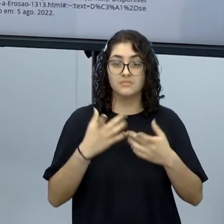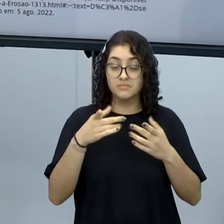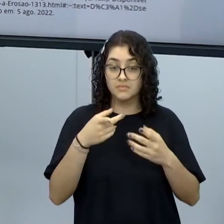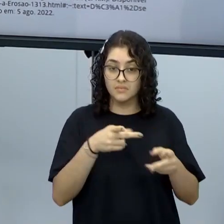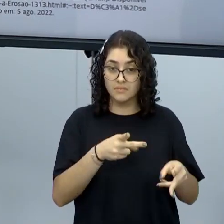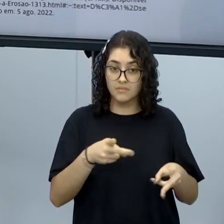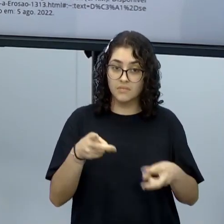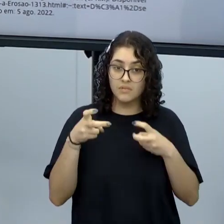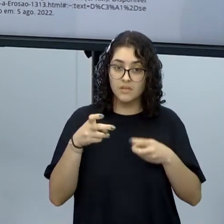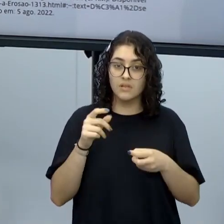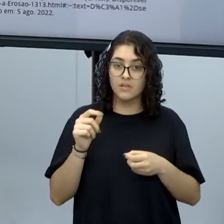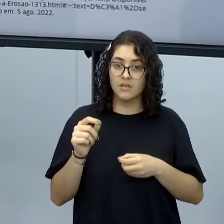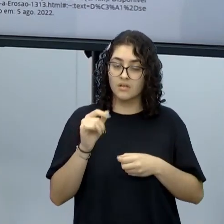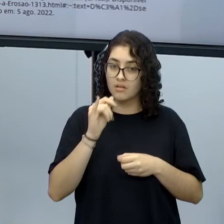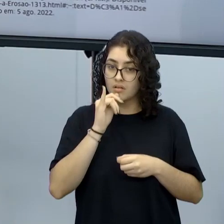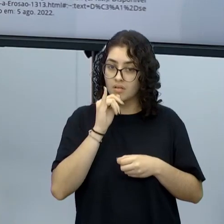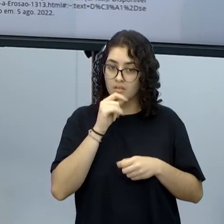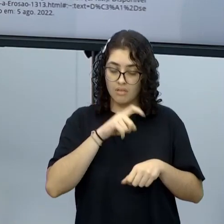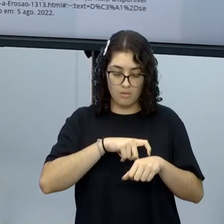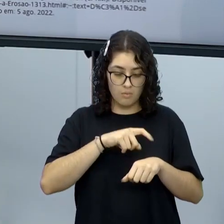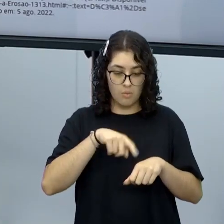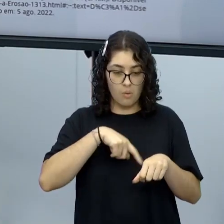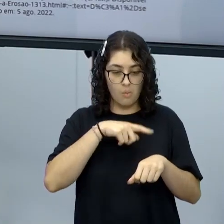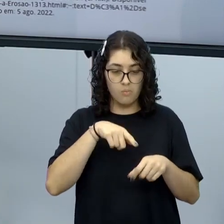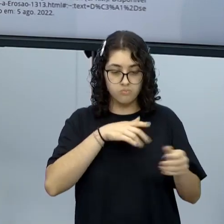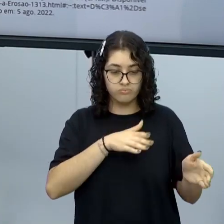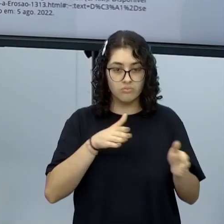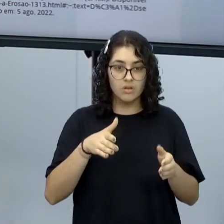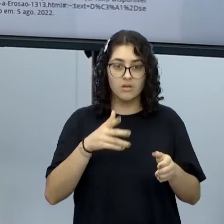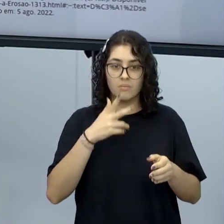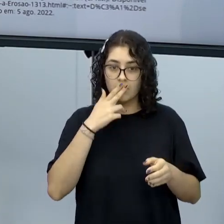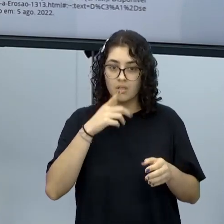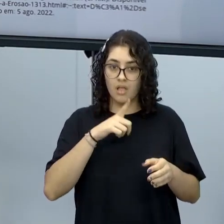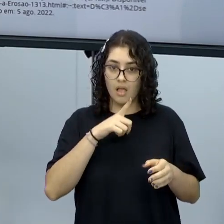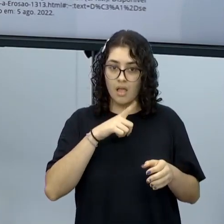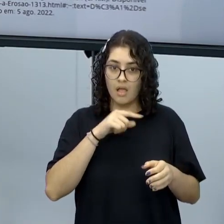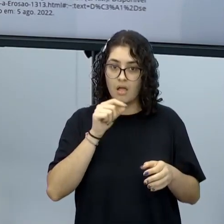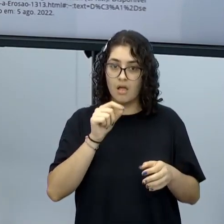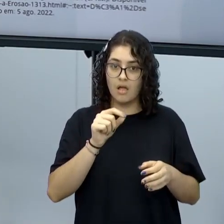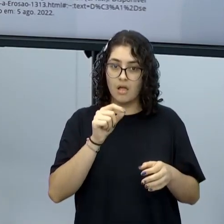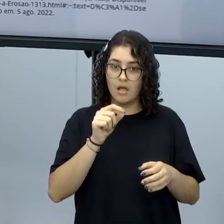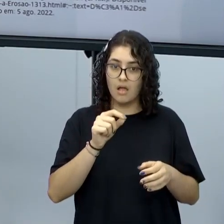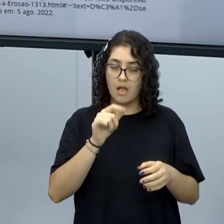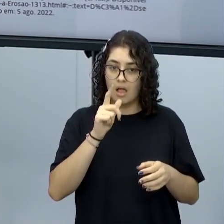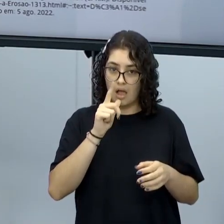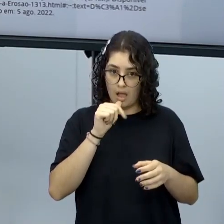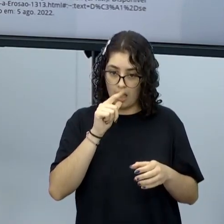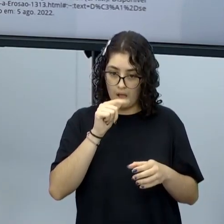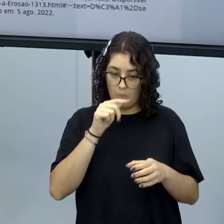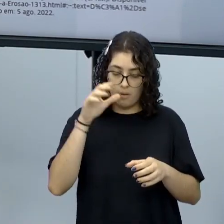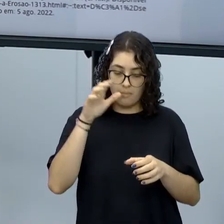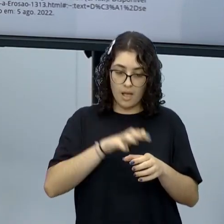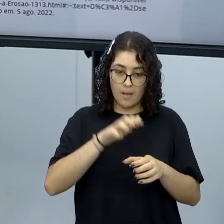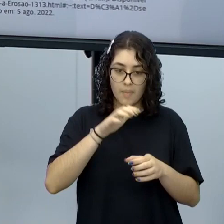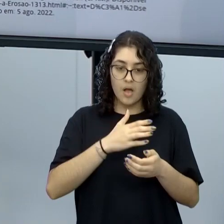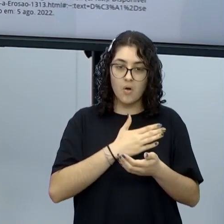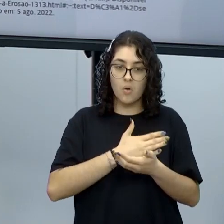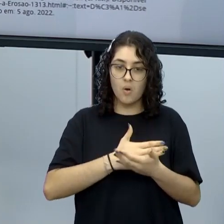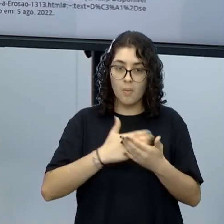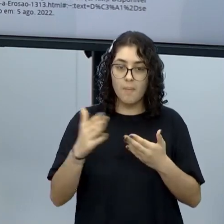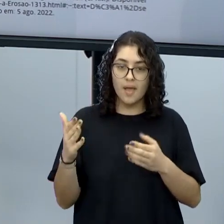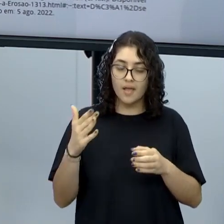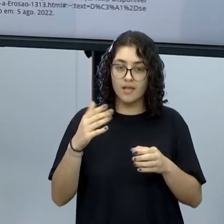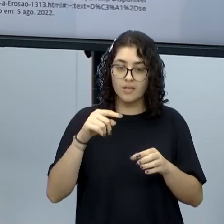que quanto mais tempo passa, mais ela cria um buraco exatamente onde aquela água está batendo.